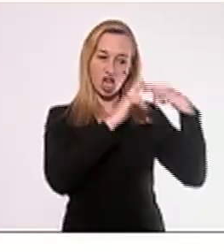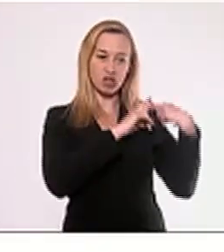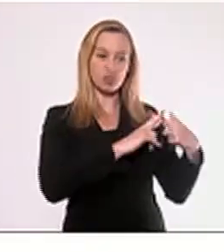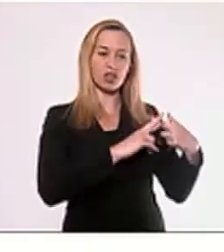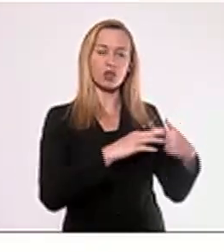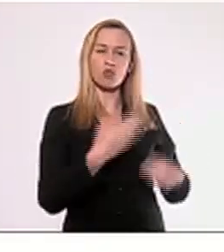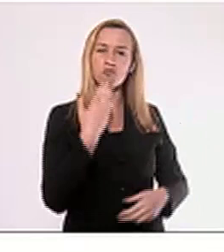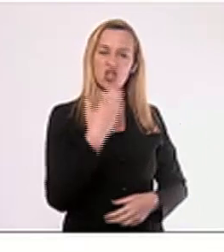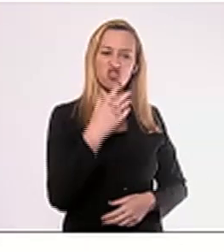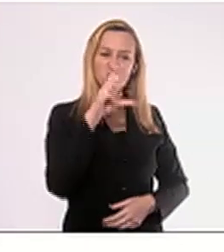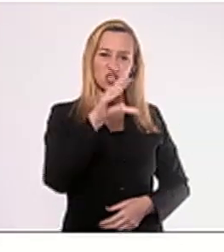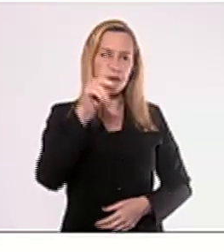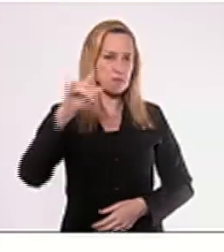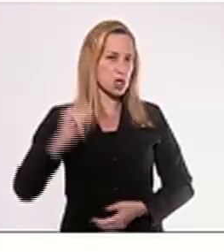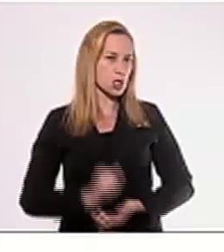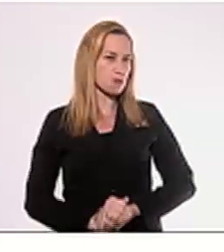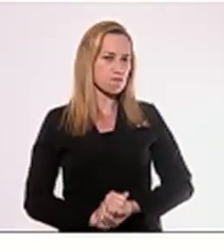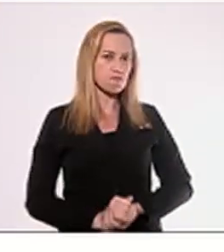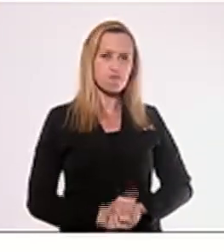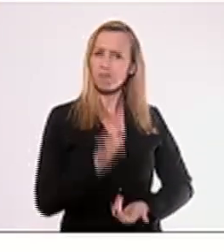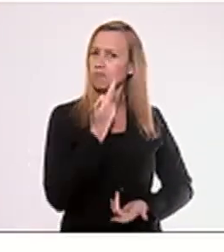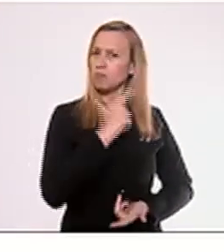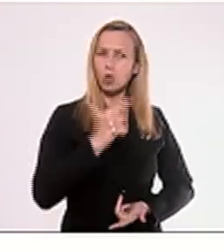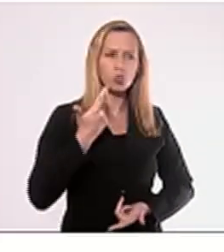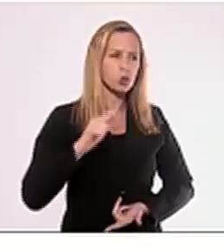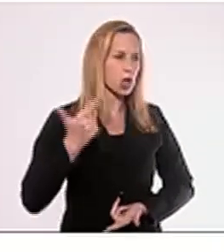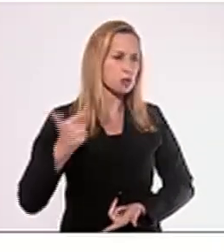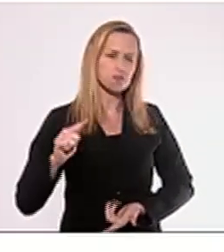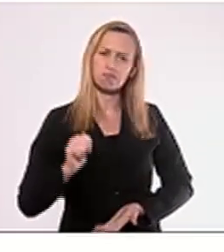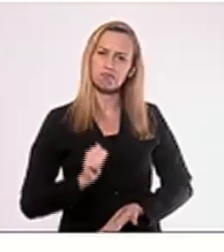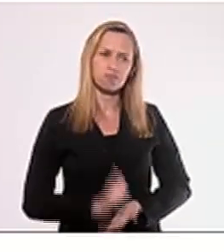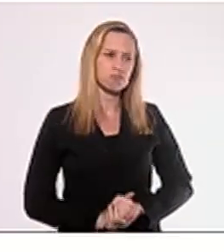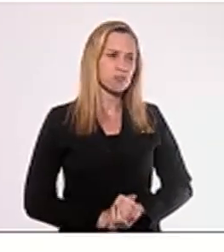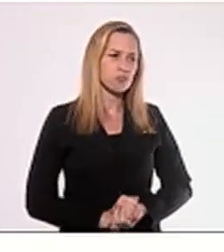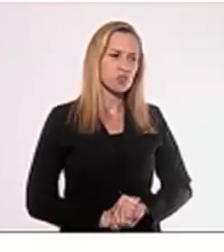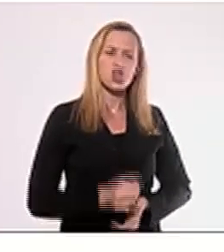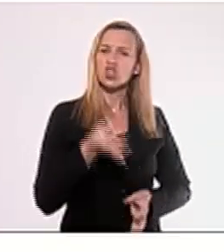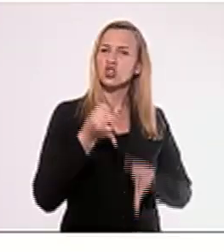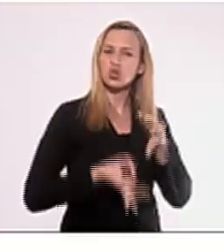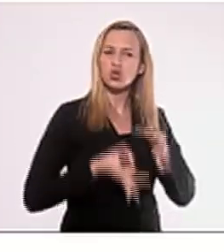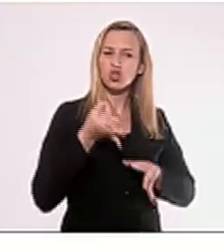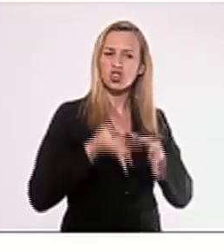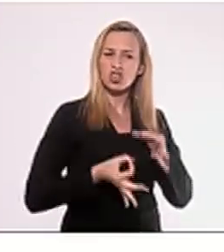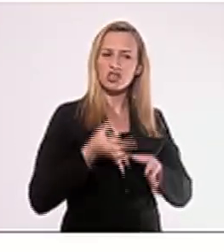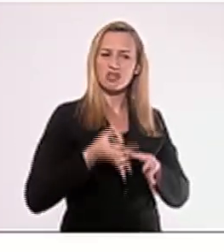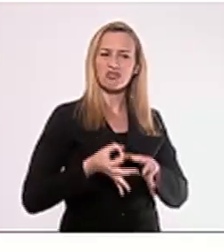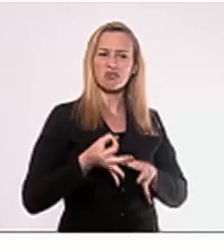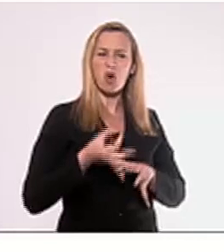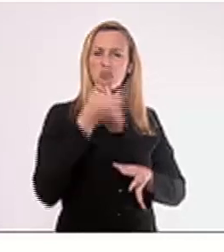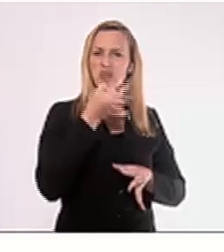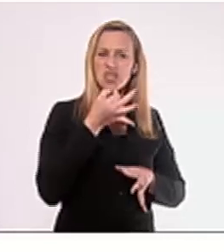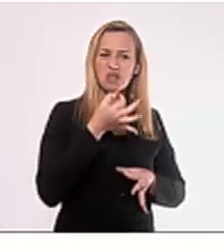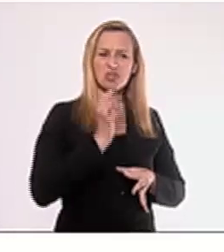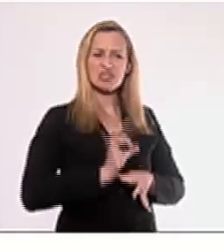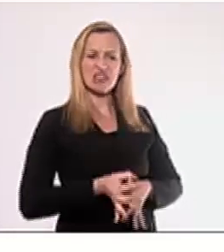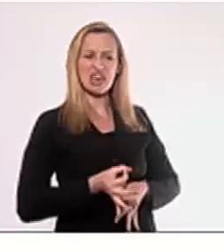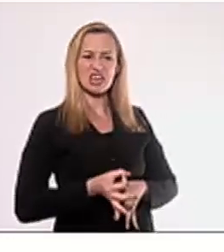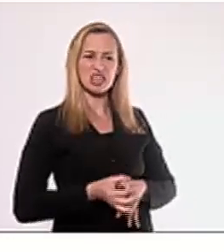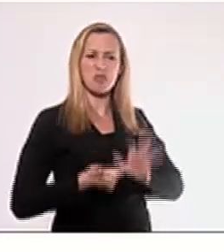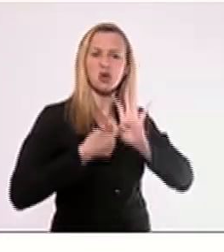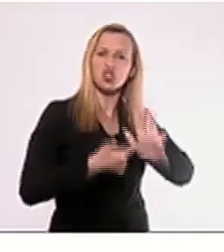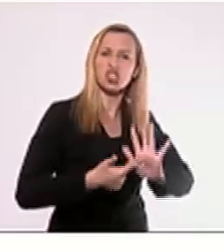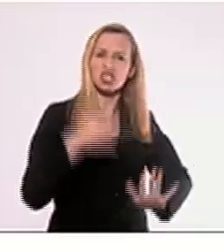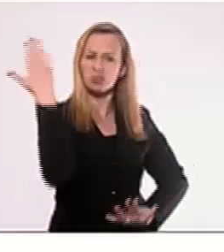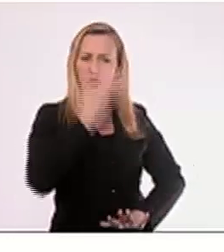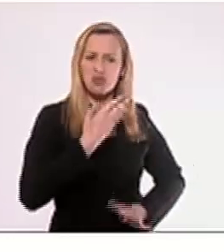de CPI, porque não tem o mínimo de justificativa que pudesse levar a uma